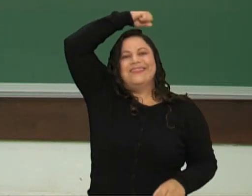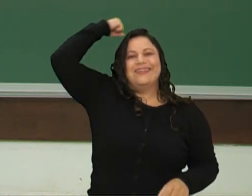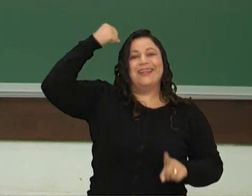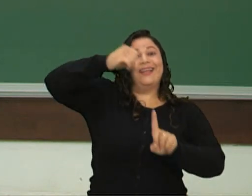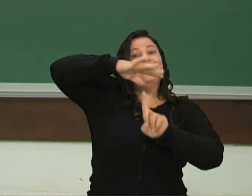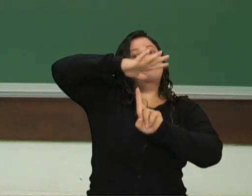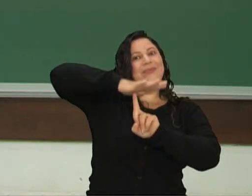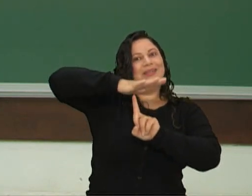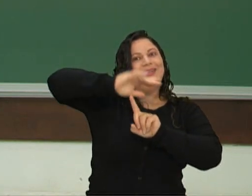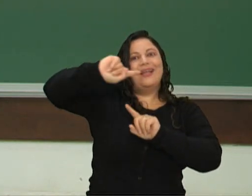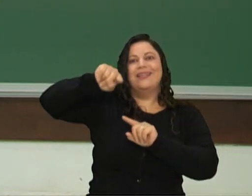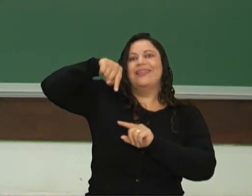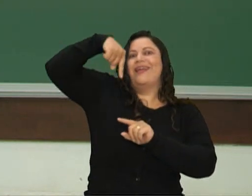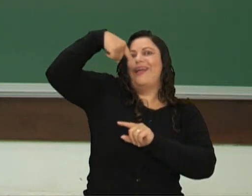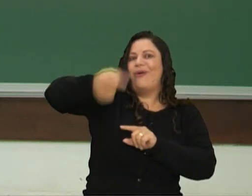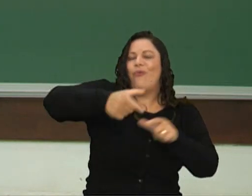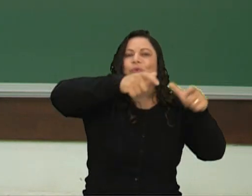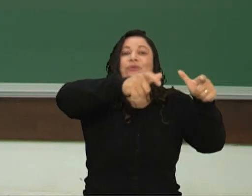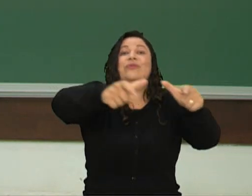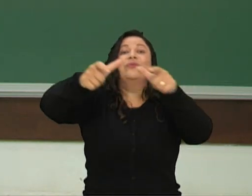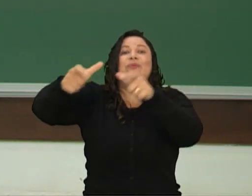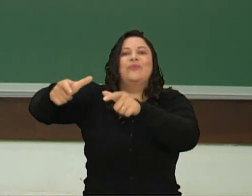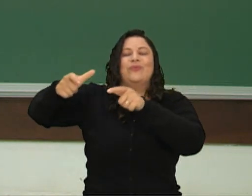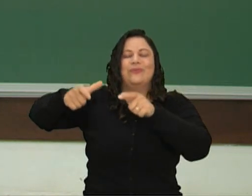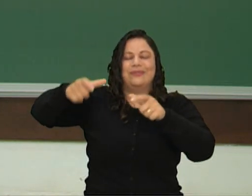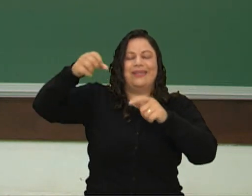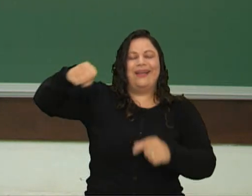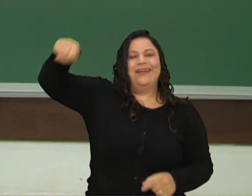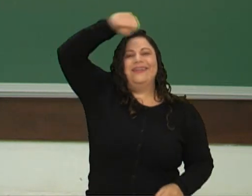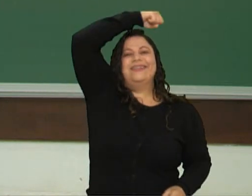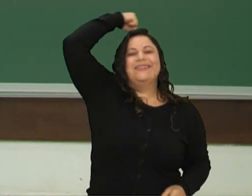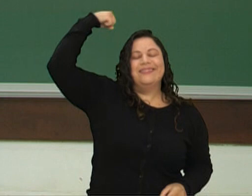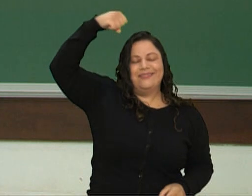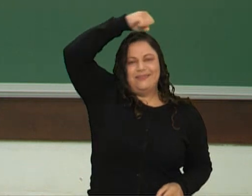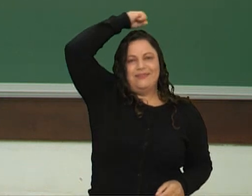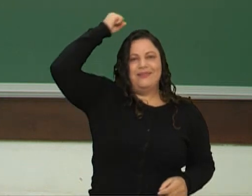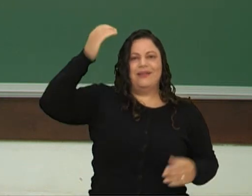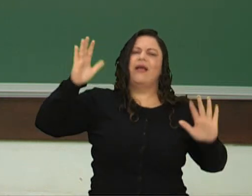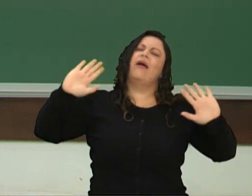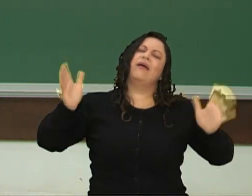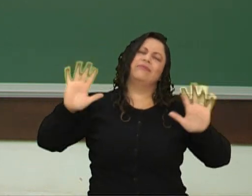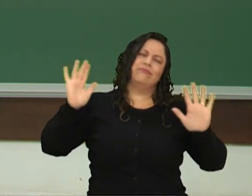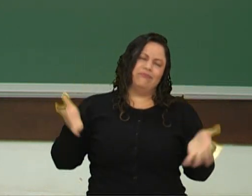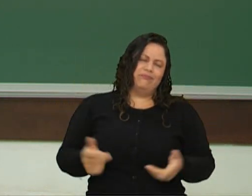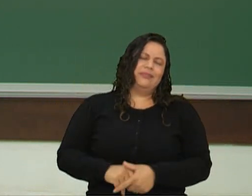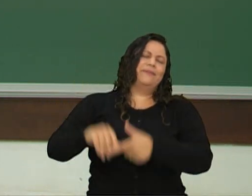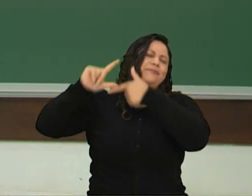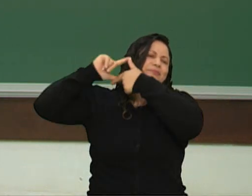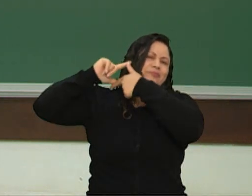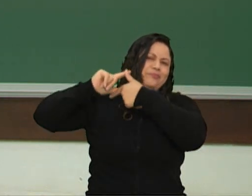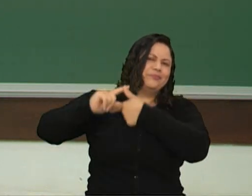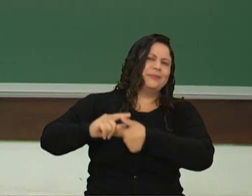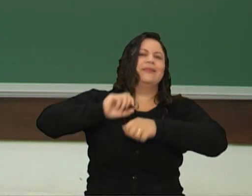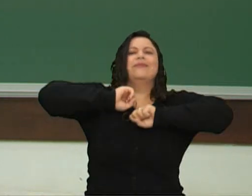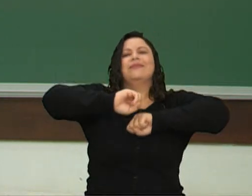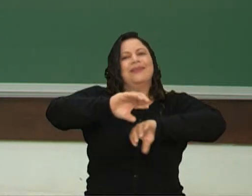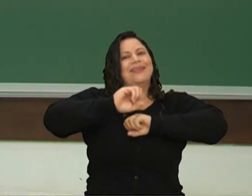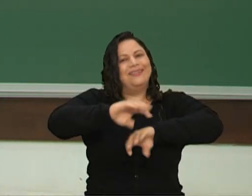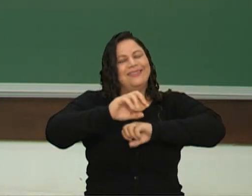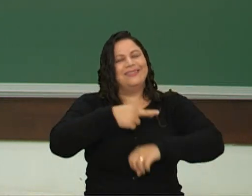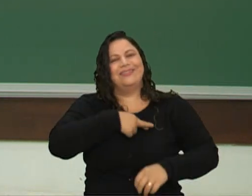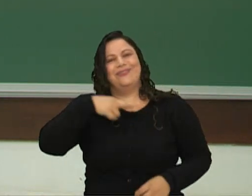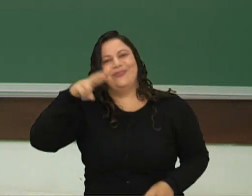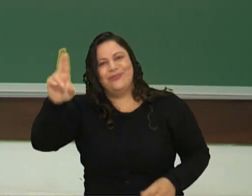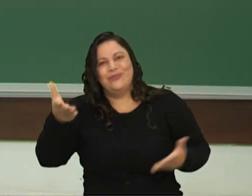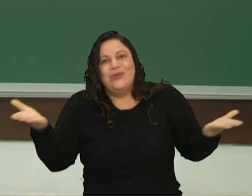trataremos dos lugares sagrados. E, como já está virando também tradição aqui da nossa aula de ensino religioso, eu me despeço